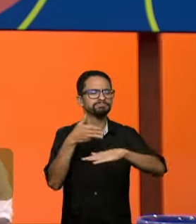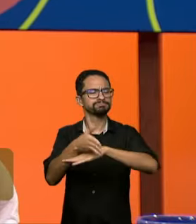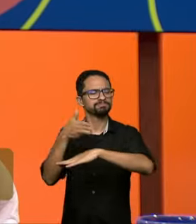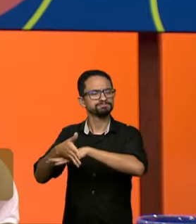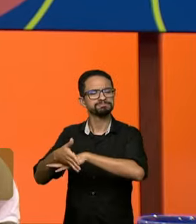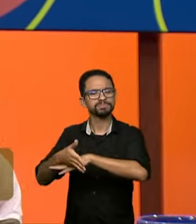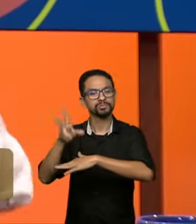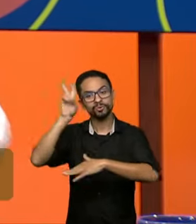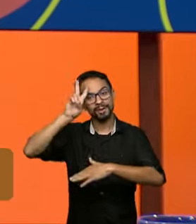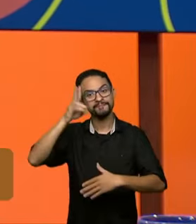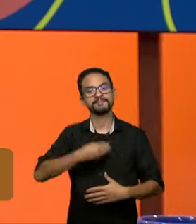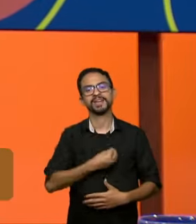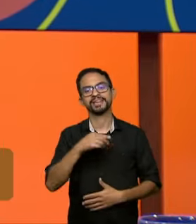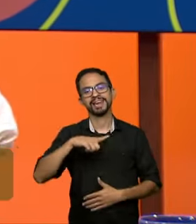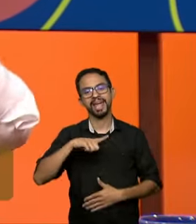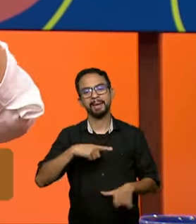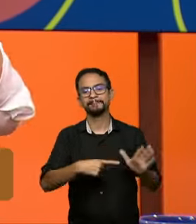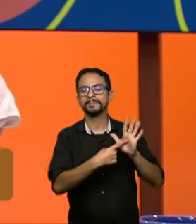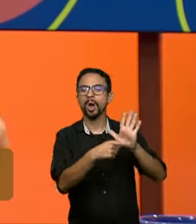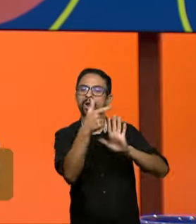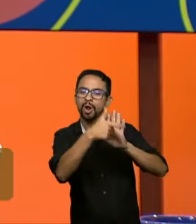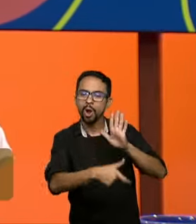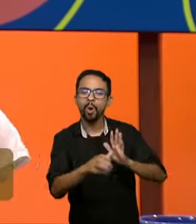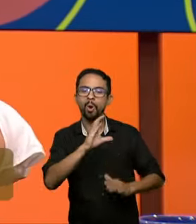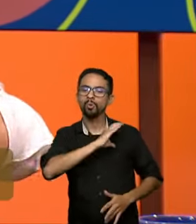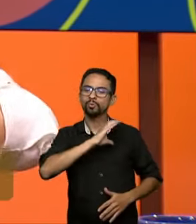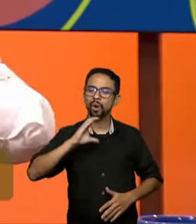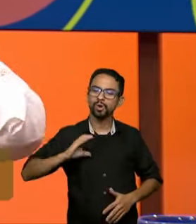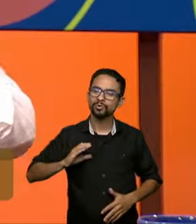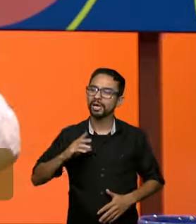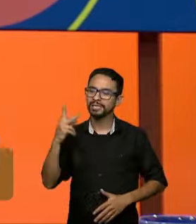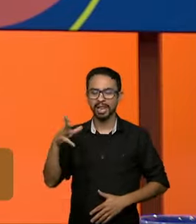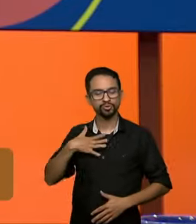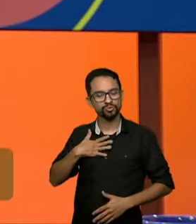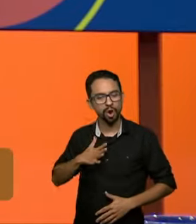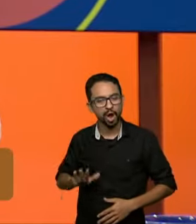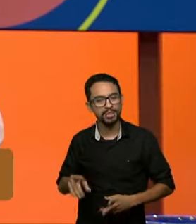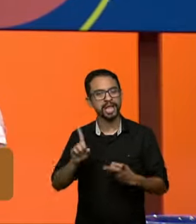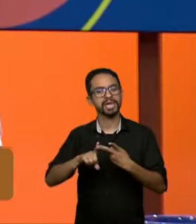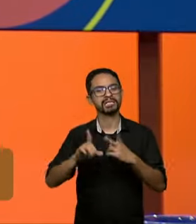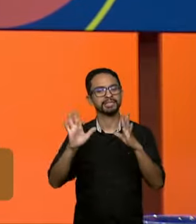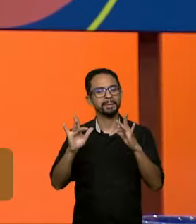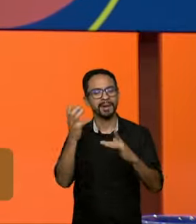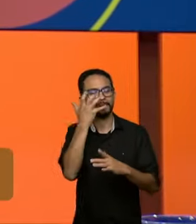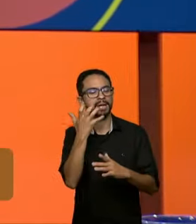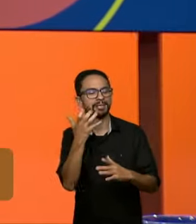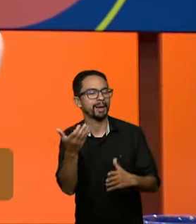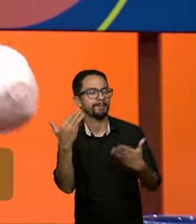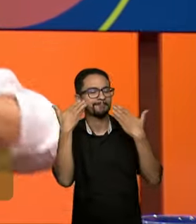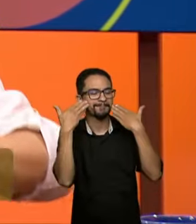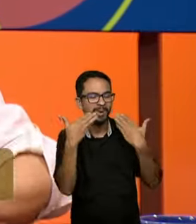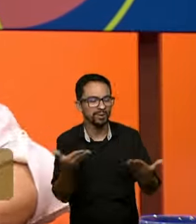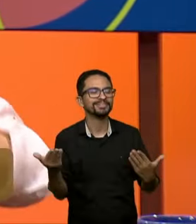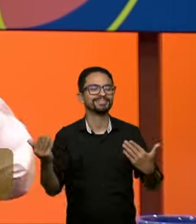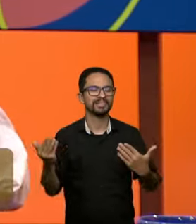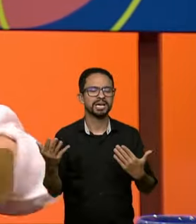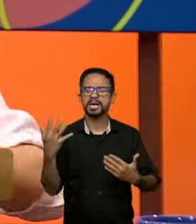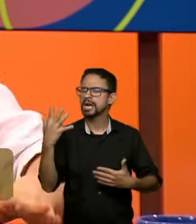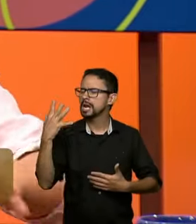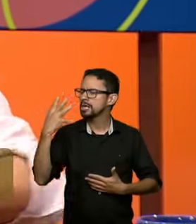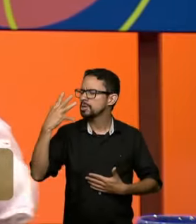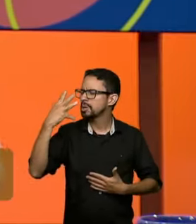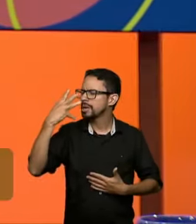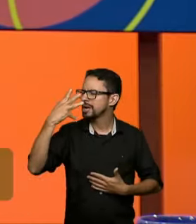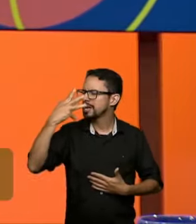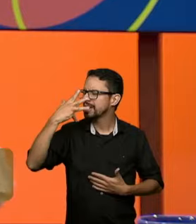história, existem. Aparecem. Ai. Então, a cunhada que não gosta dela aparece. O namorado por quem ela se apaixona aparece. É lindo, lindo,